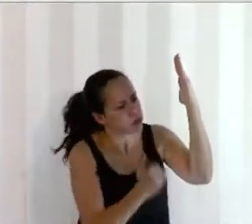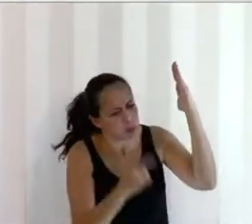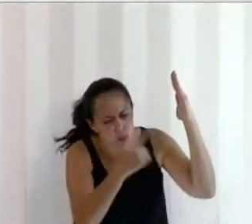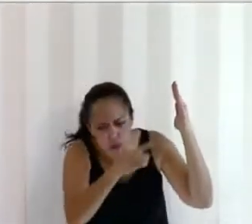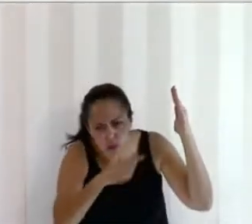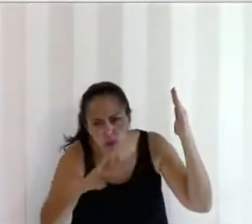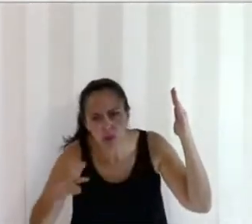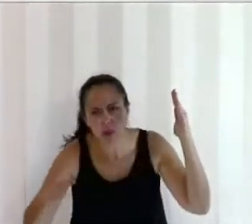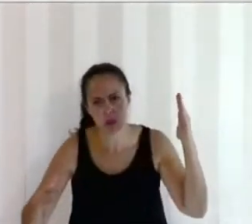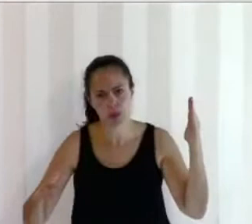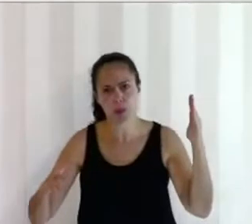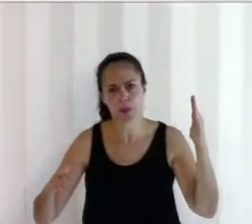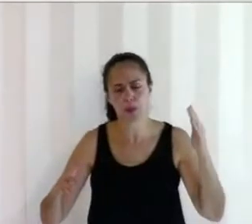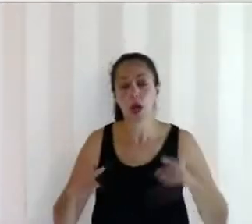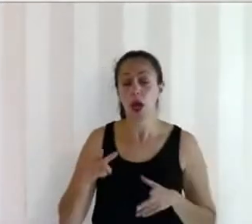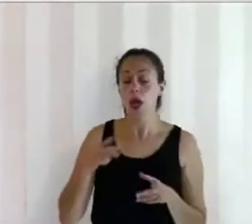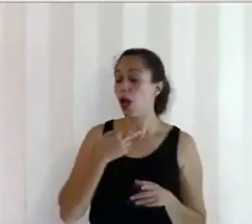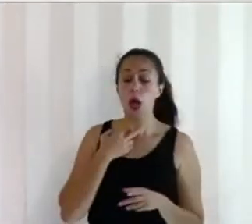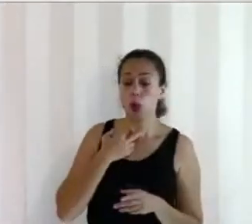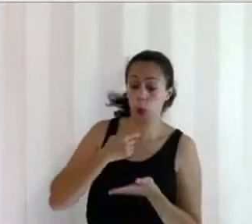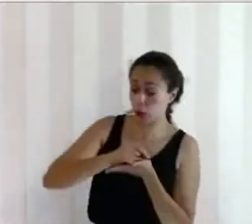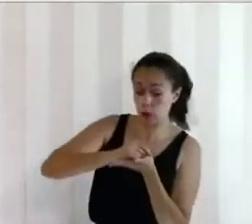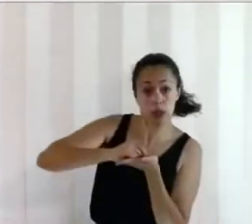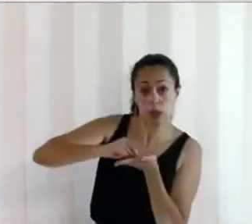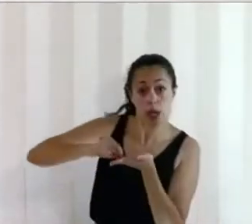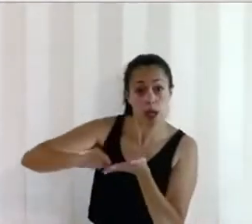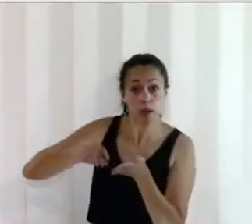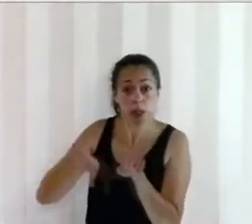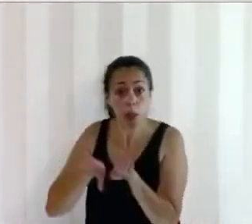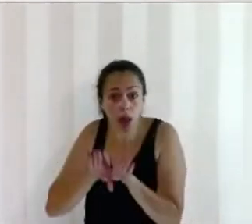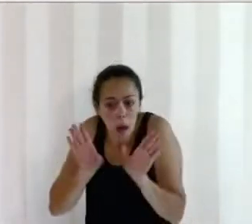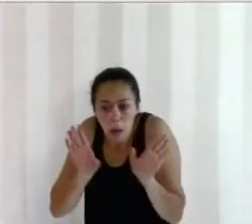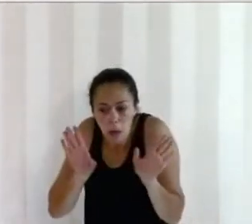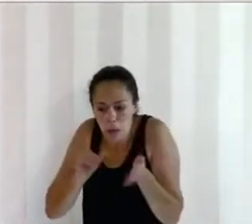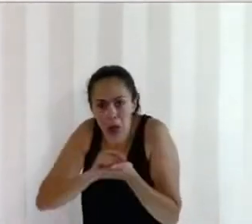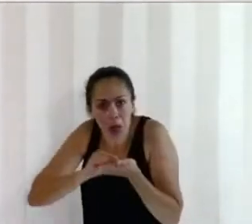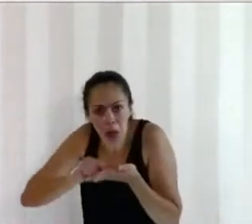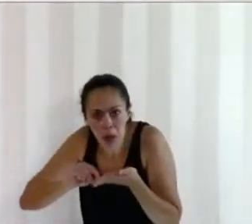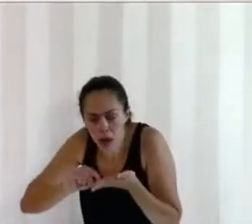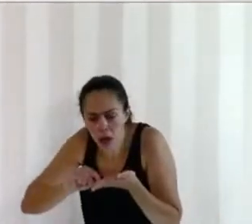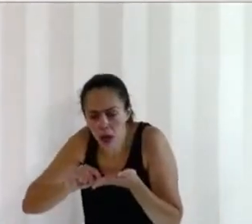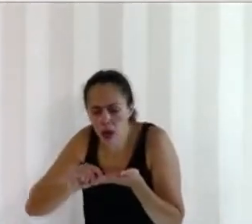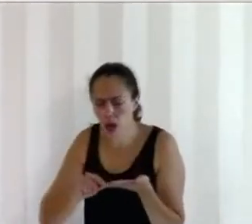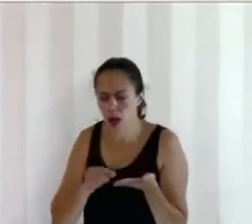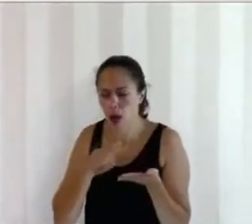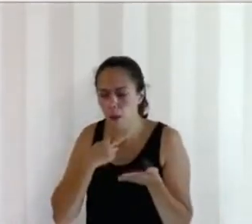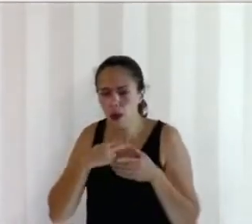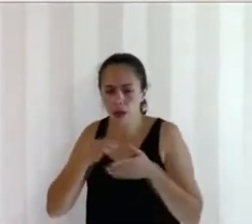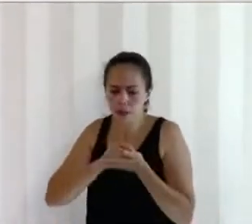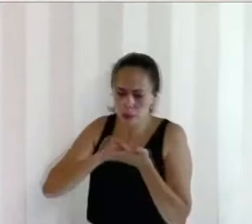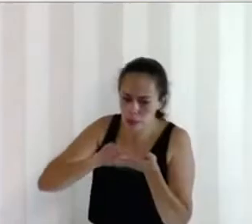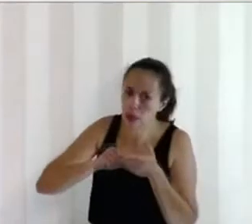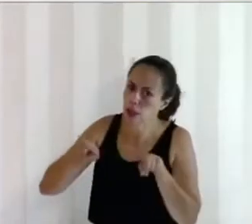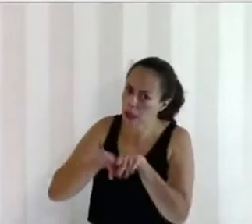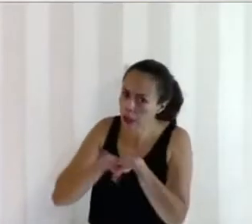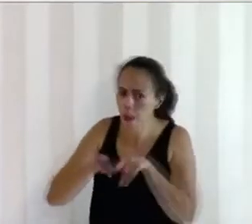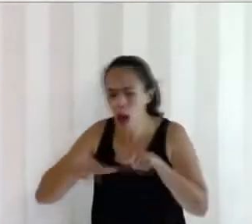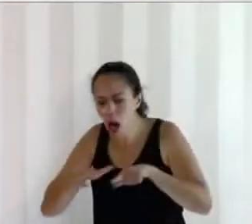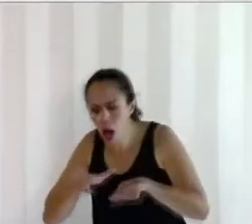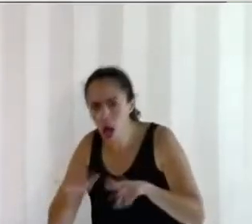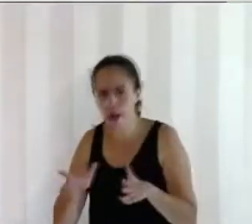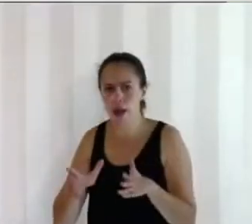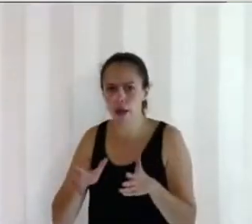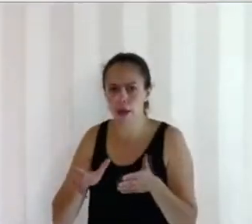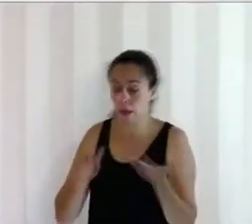2 letras, o alfa, por exemplo, e o beta, hipoteticamente aqui, do alfabeto grego.